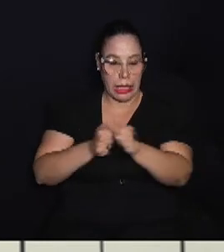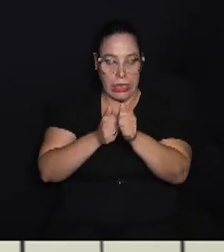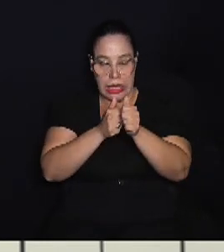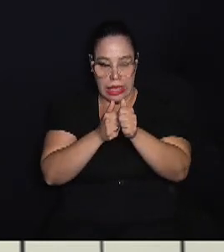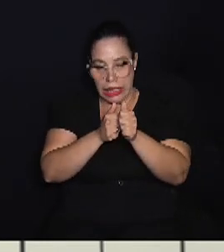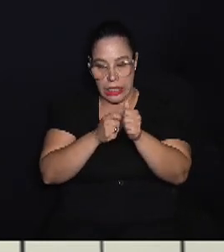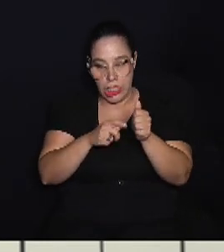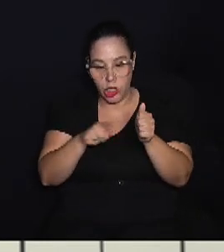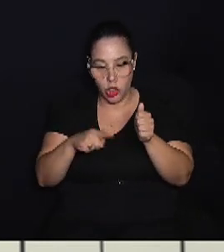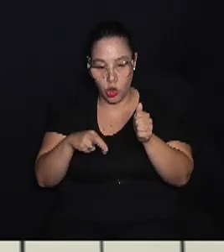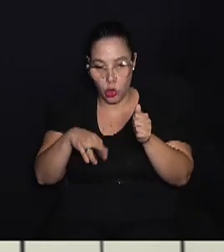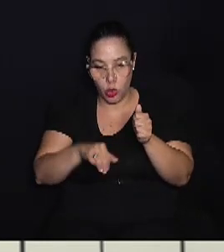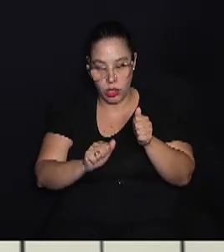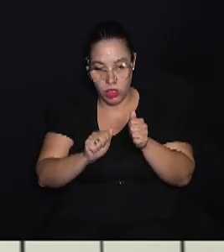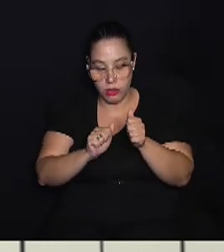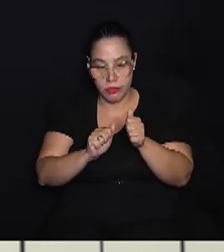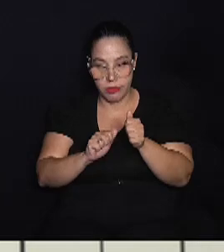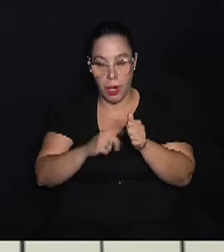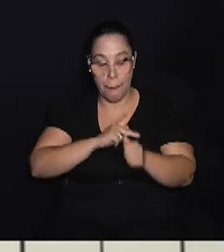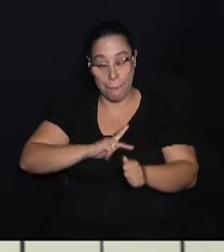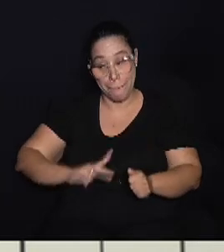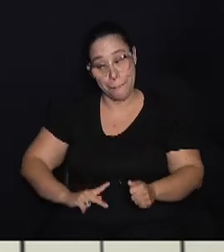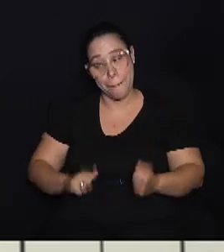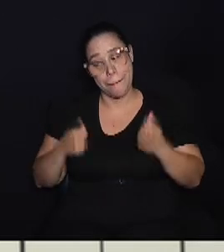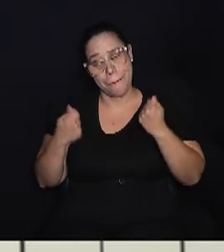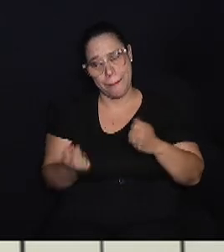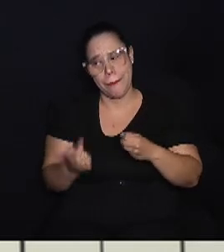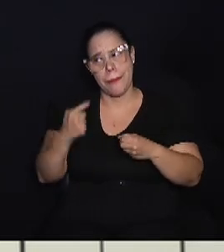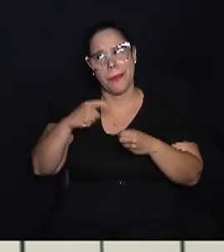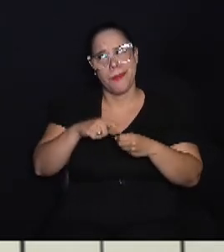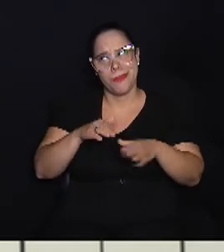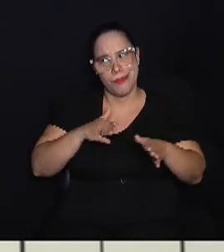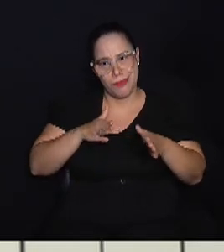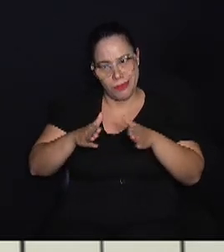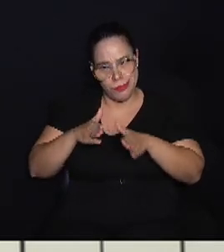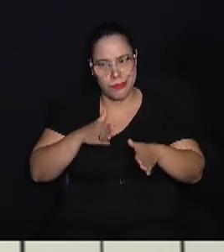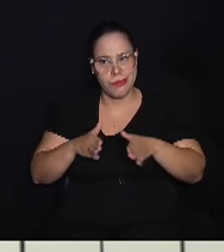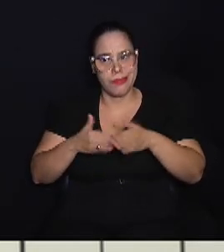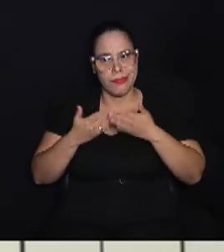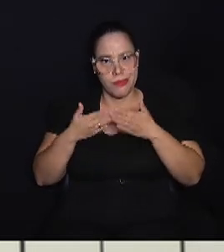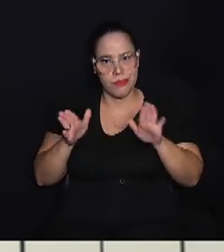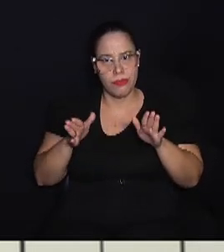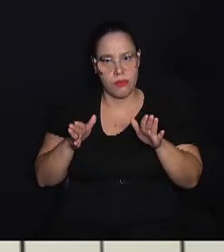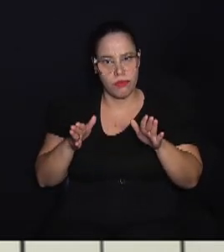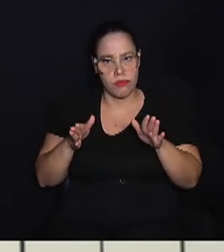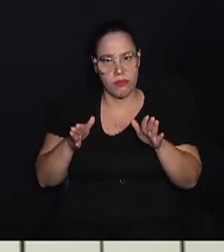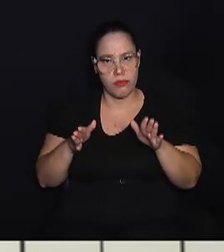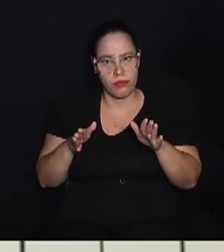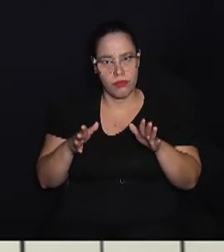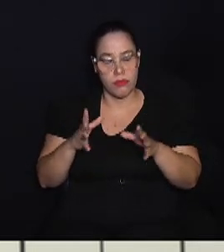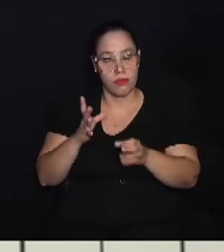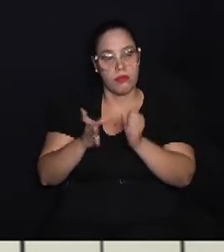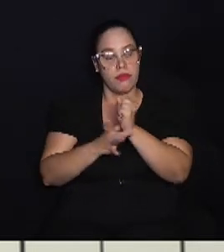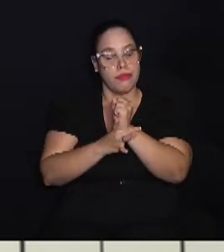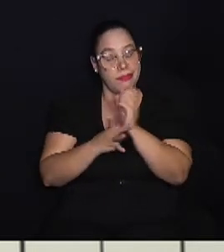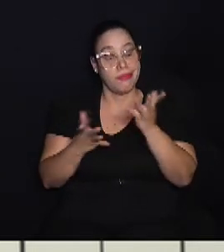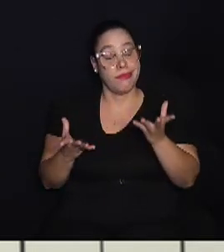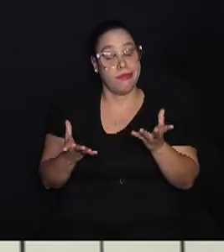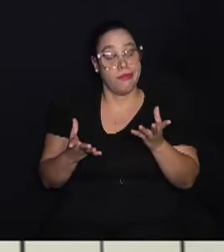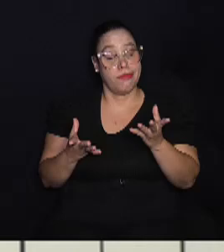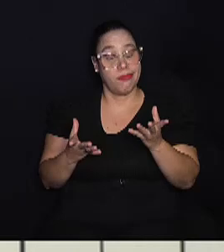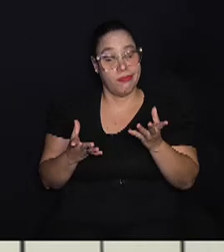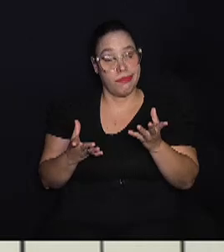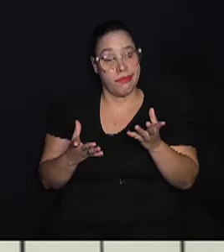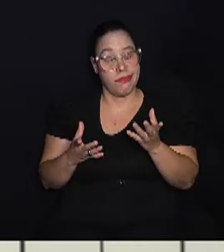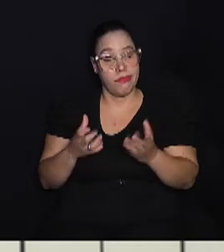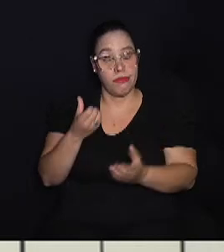de rebaixamento e a Ponte precisa voltar aos trilhos para abrir uma vantagem segura da degola. O time